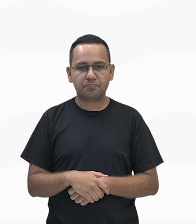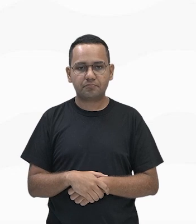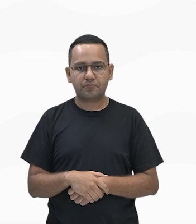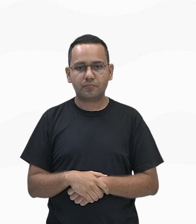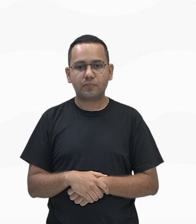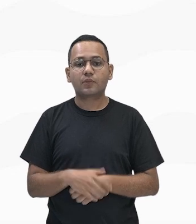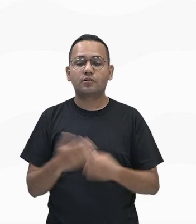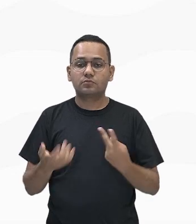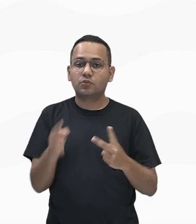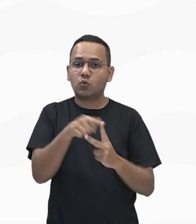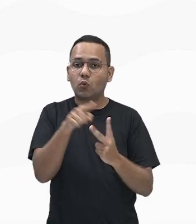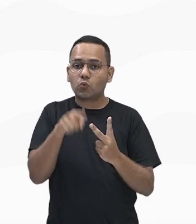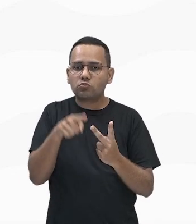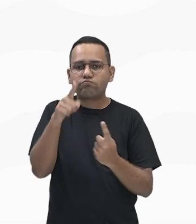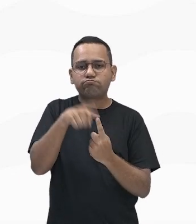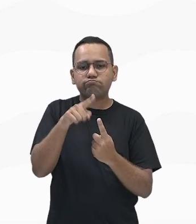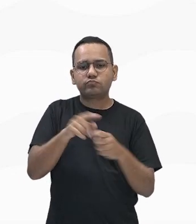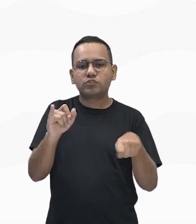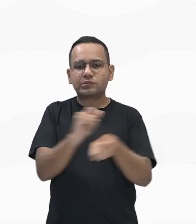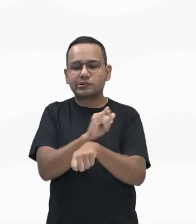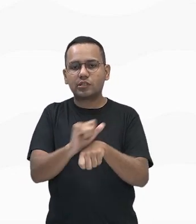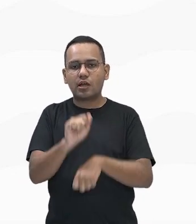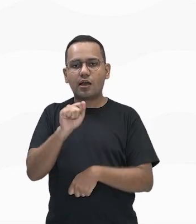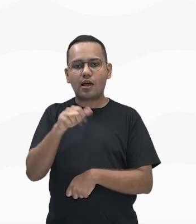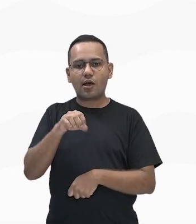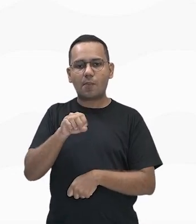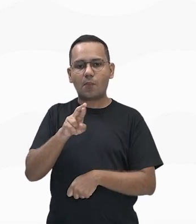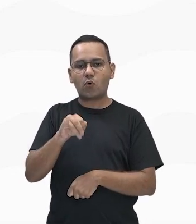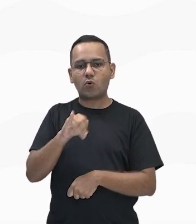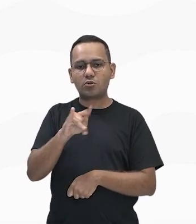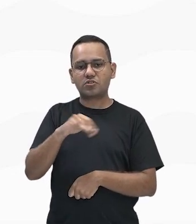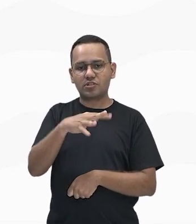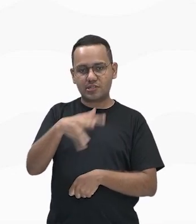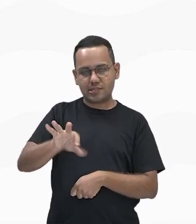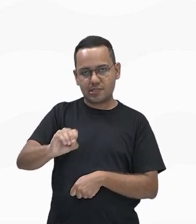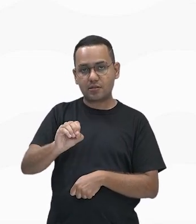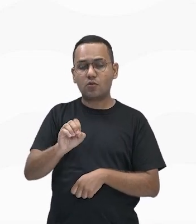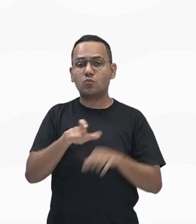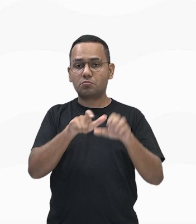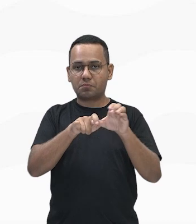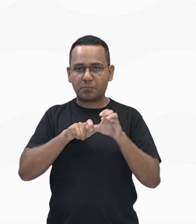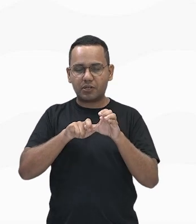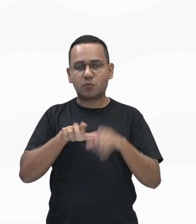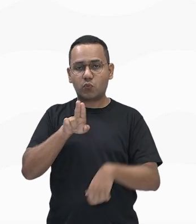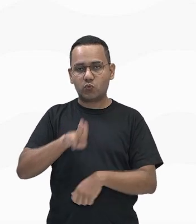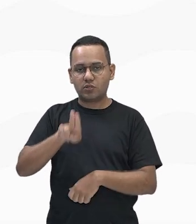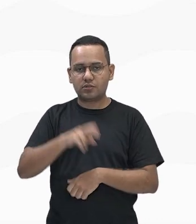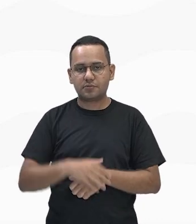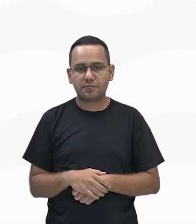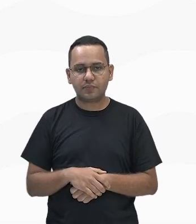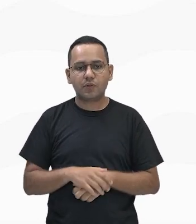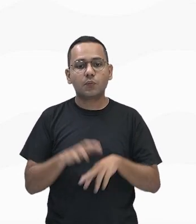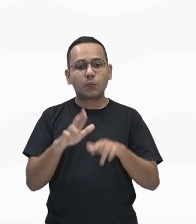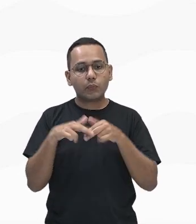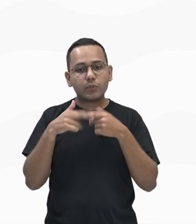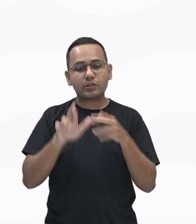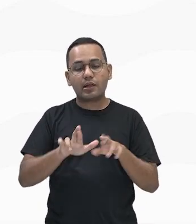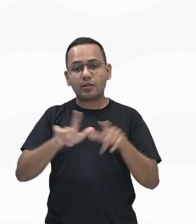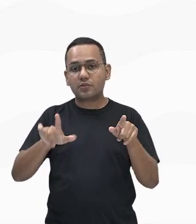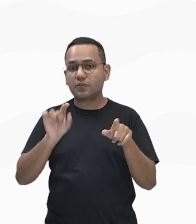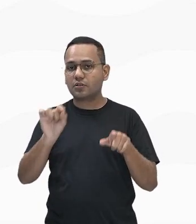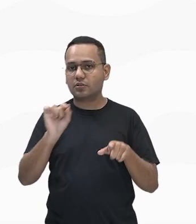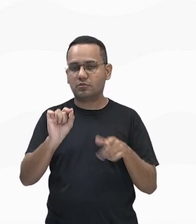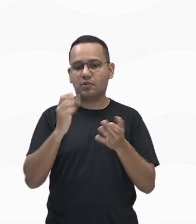duas formas de amortização de empréstimos bastante utilizadas, mas diferem em como as parcelas